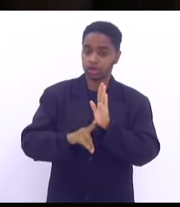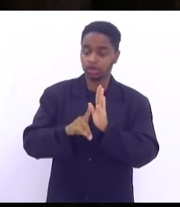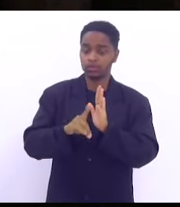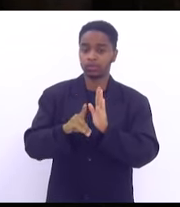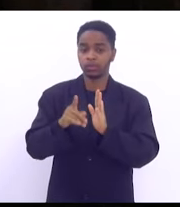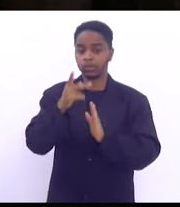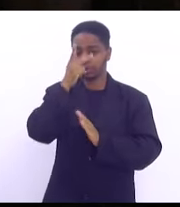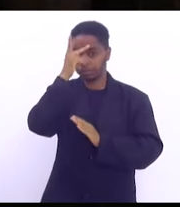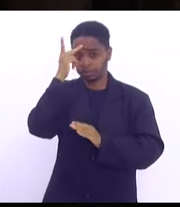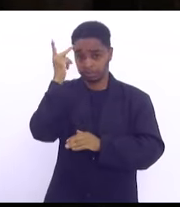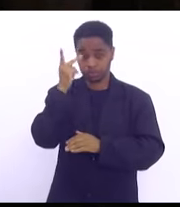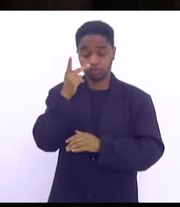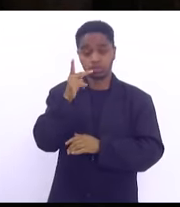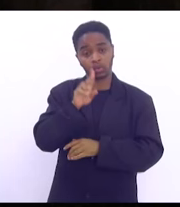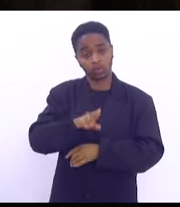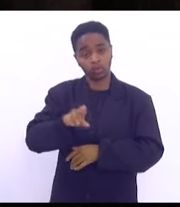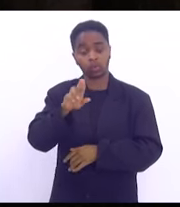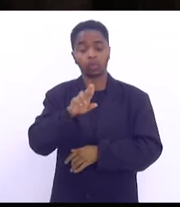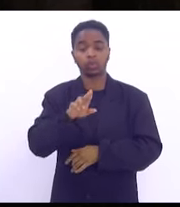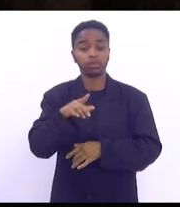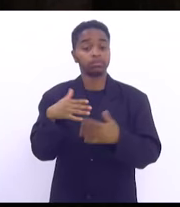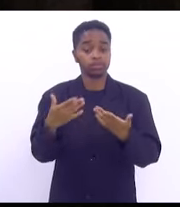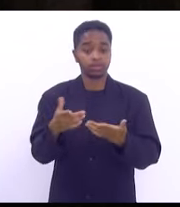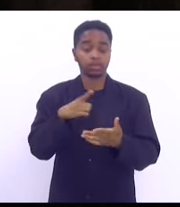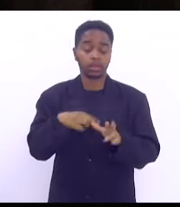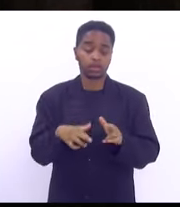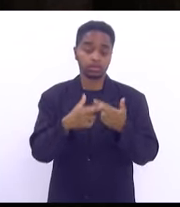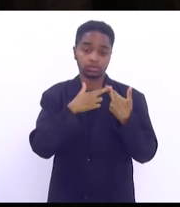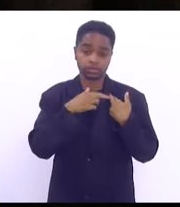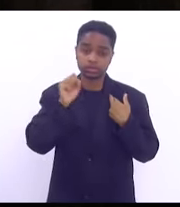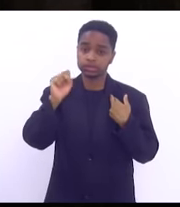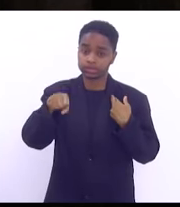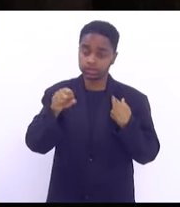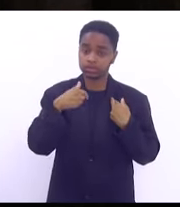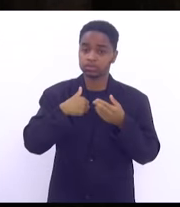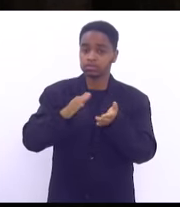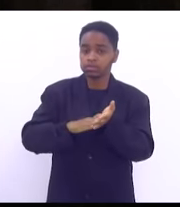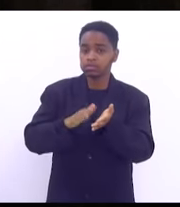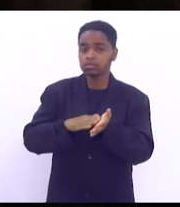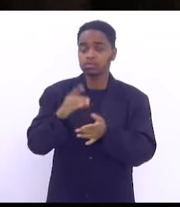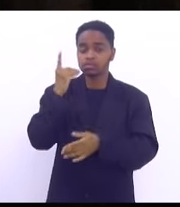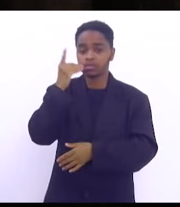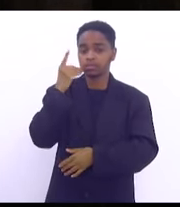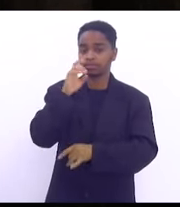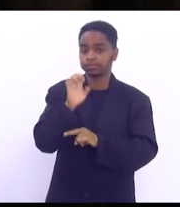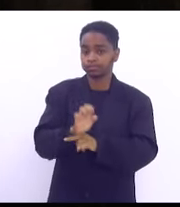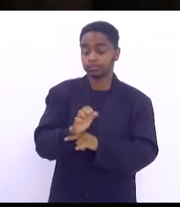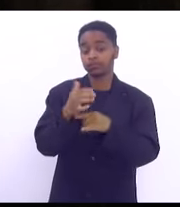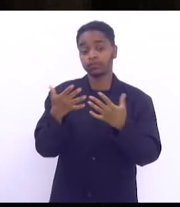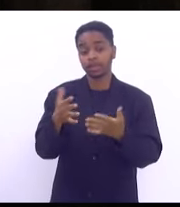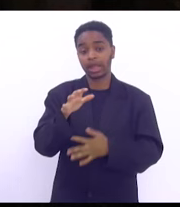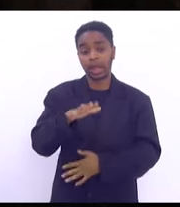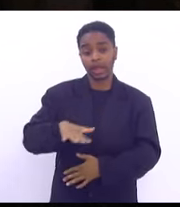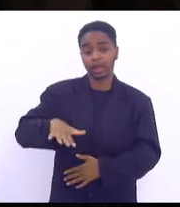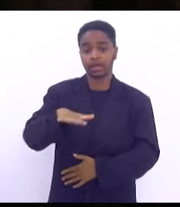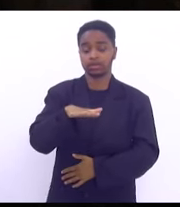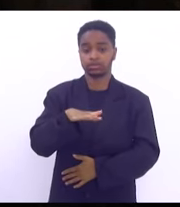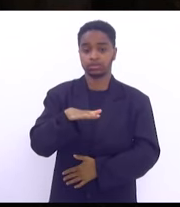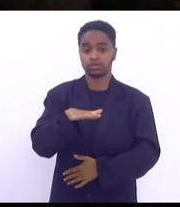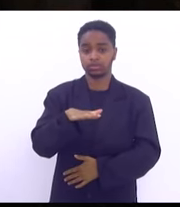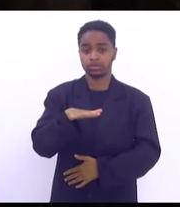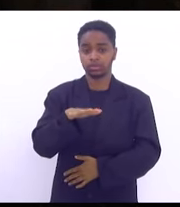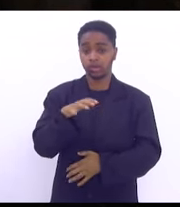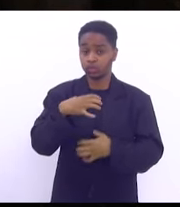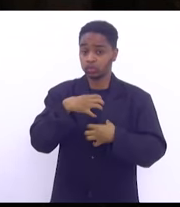tenho atribuição sim para cobrar como deputado estadual, e dentro dessa ordem, deputado Luiz Paulo, na forma